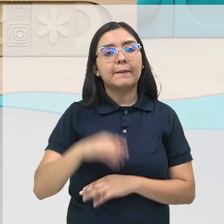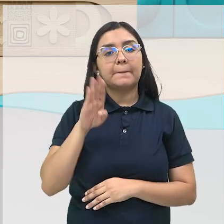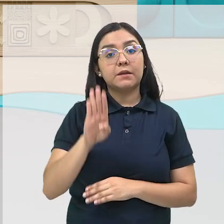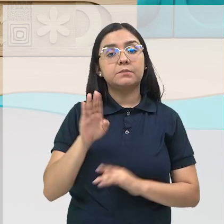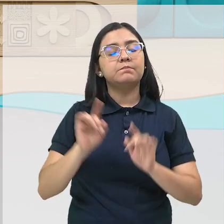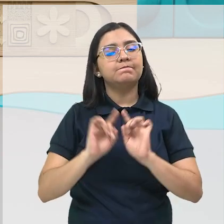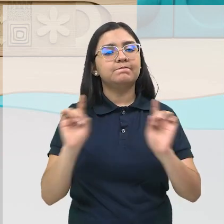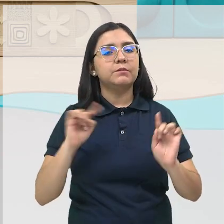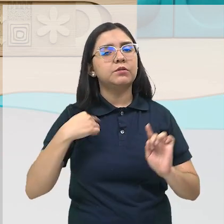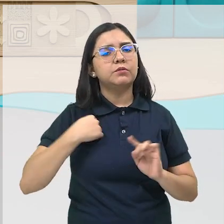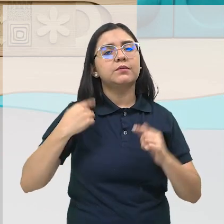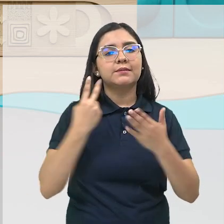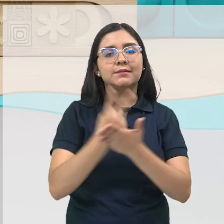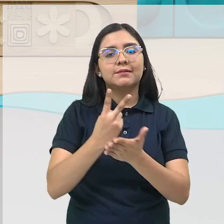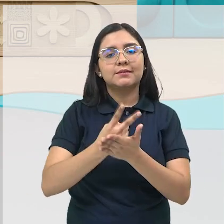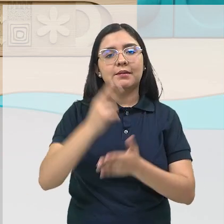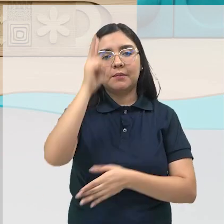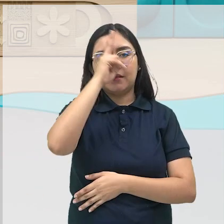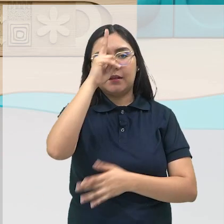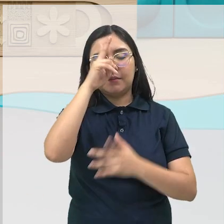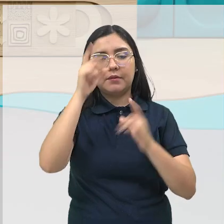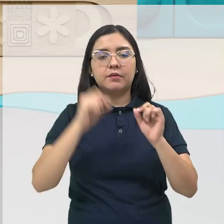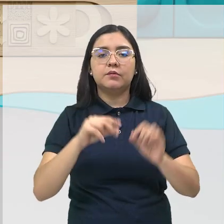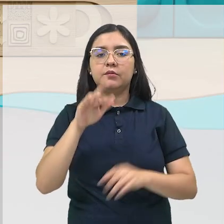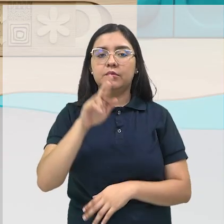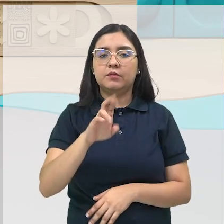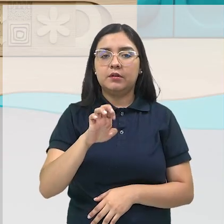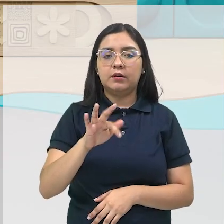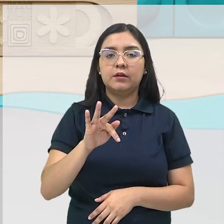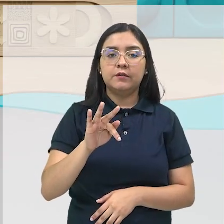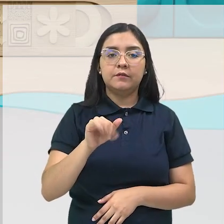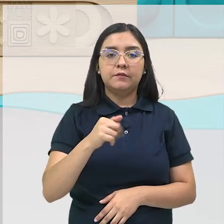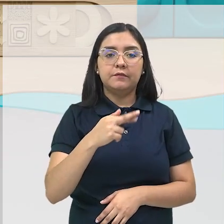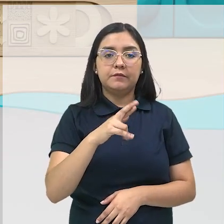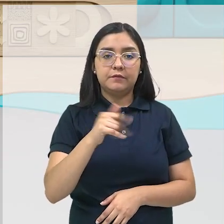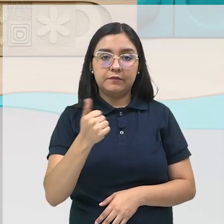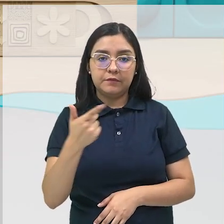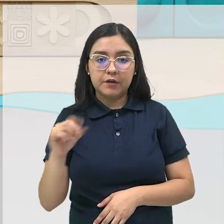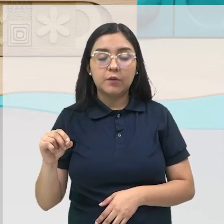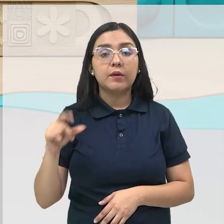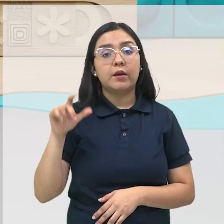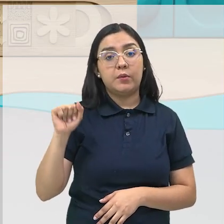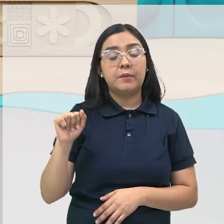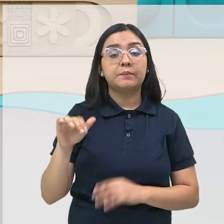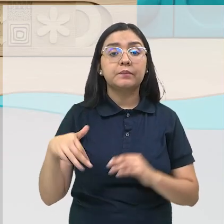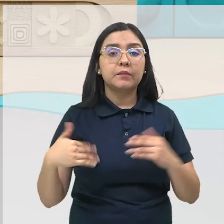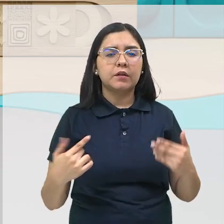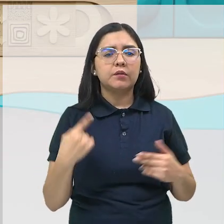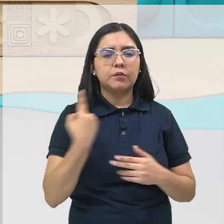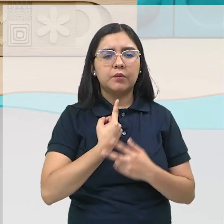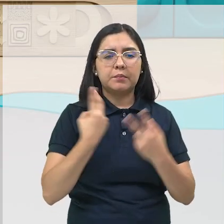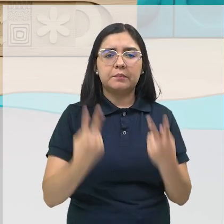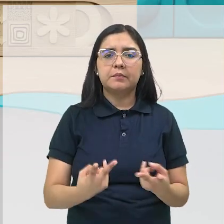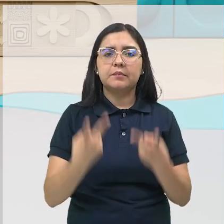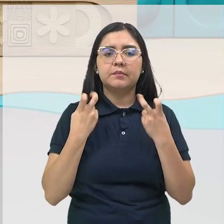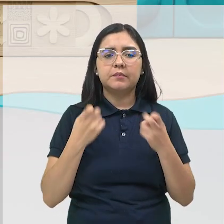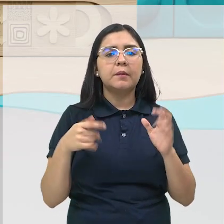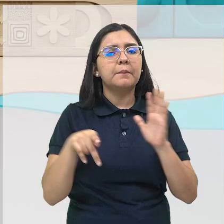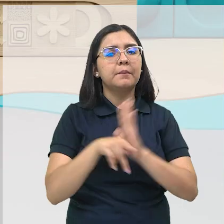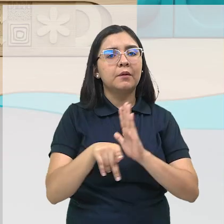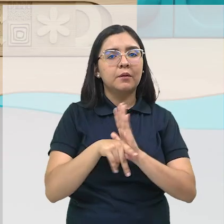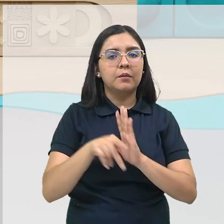B, mas a gente sempre lembra do refrão, que é a parte A, né? Então a gente consegue perceber que está no